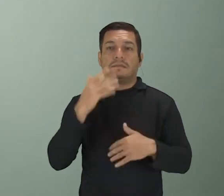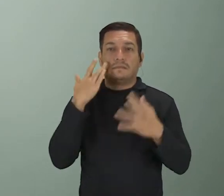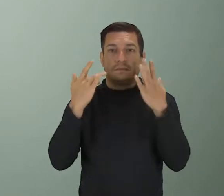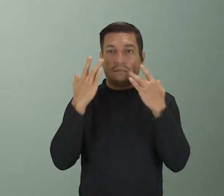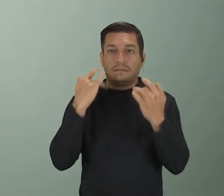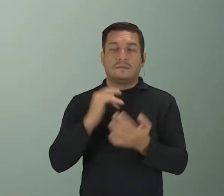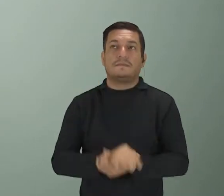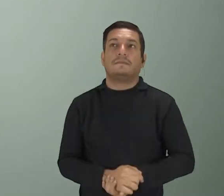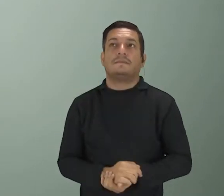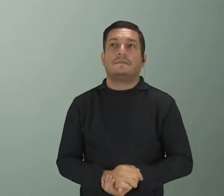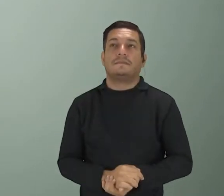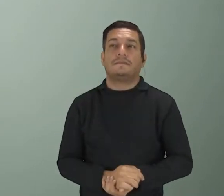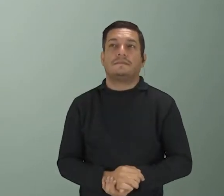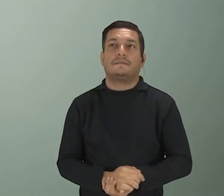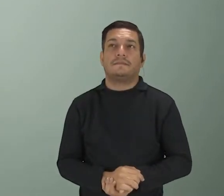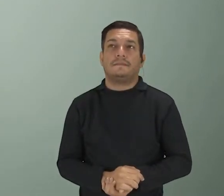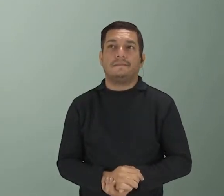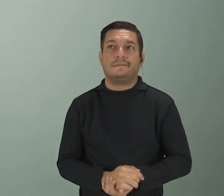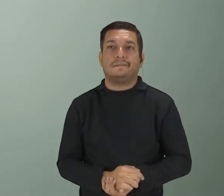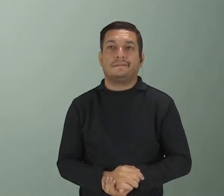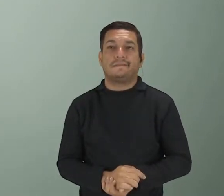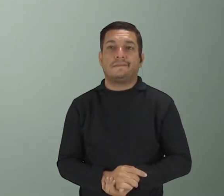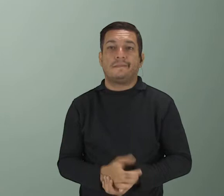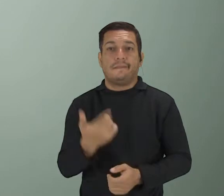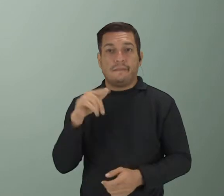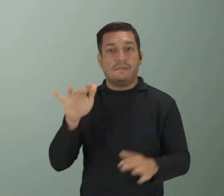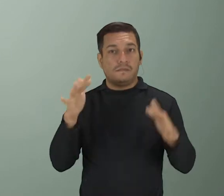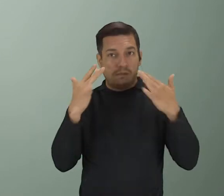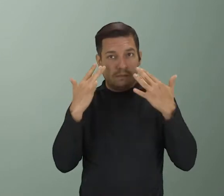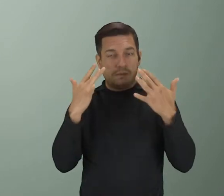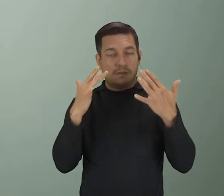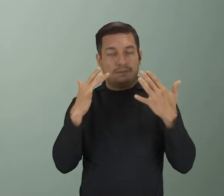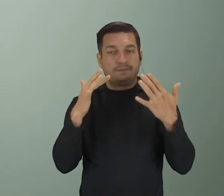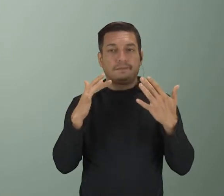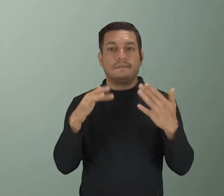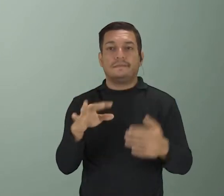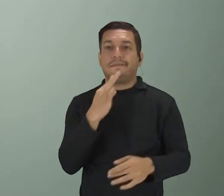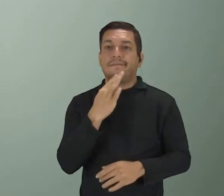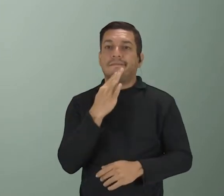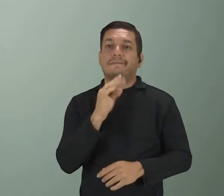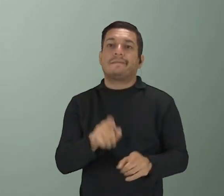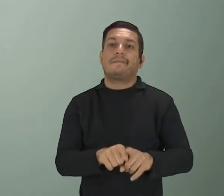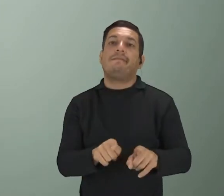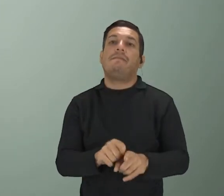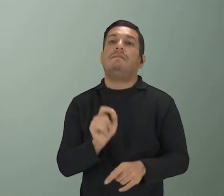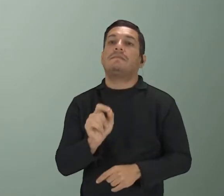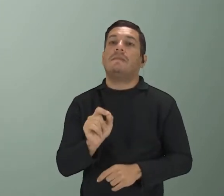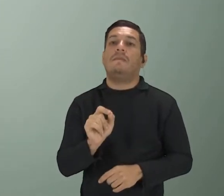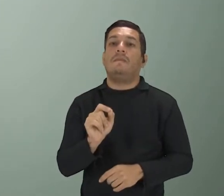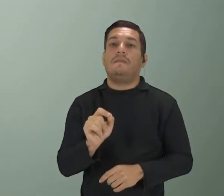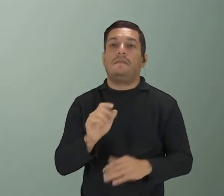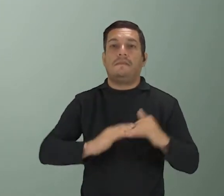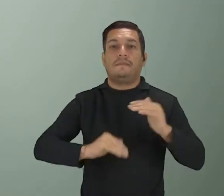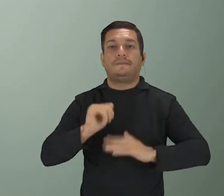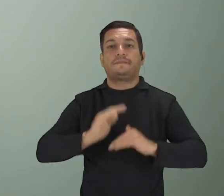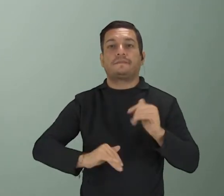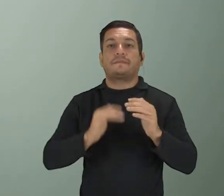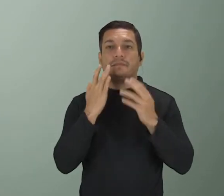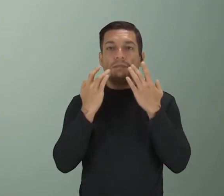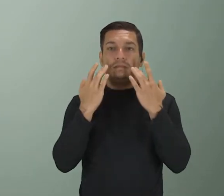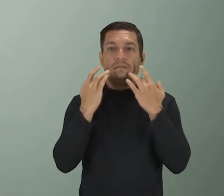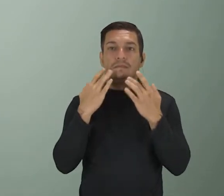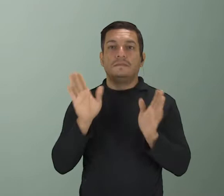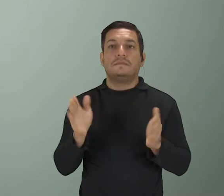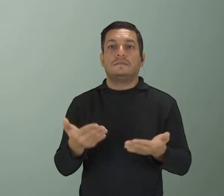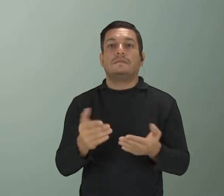teatro. Então, fica ligadinho comigo nessa aula, vamos conhecer um pouco sobre os profissionais do teatro,